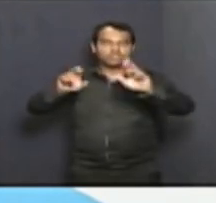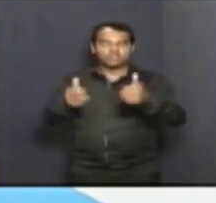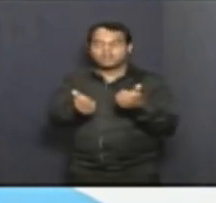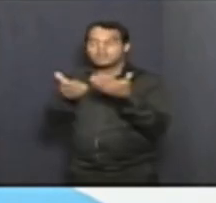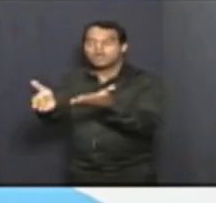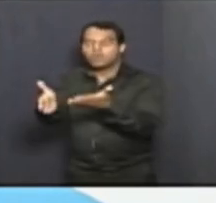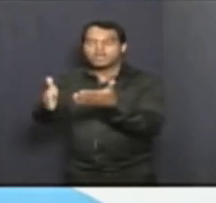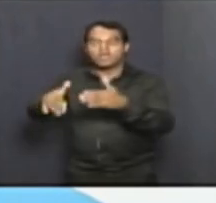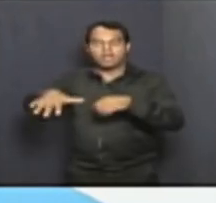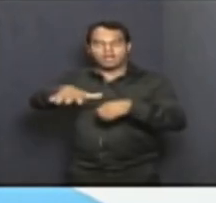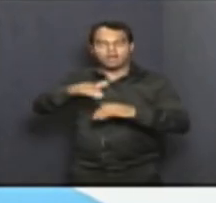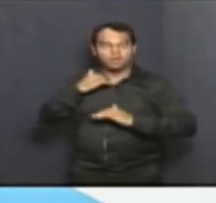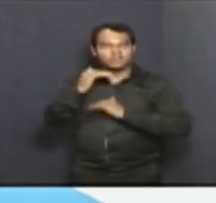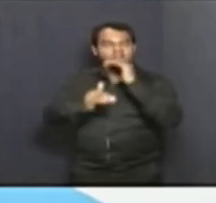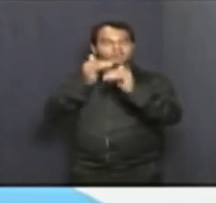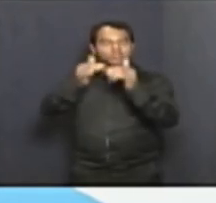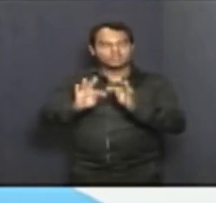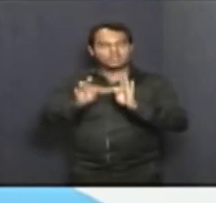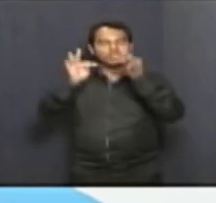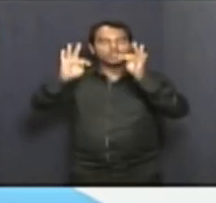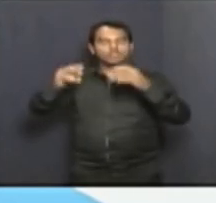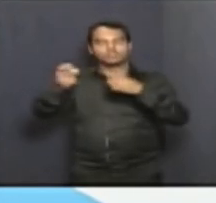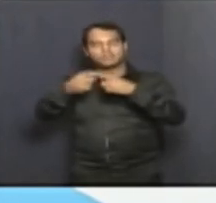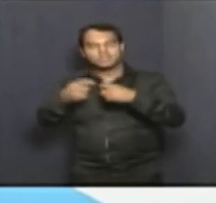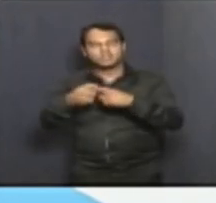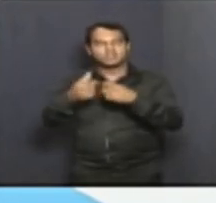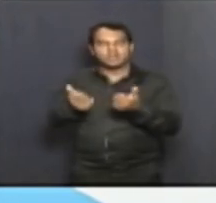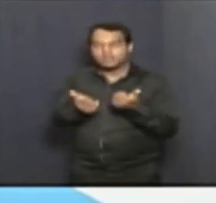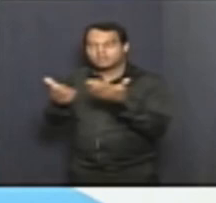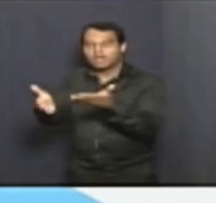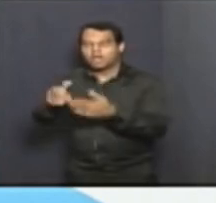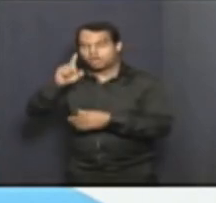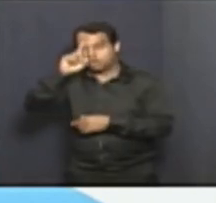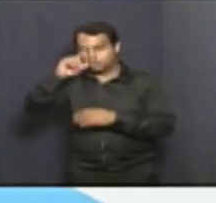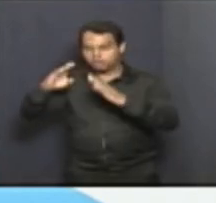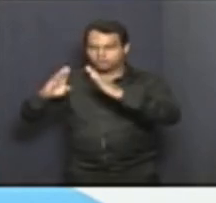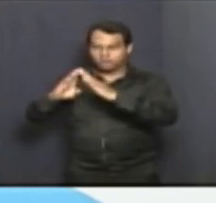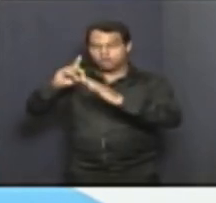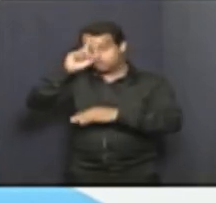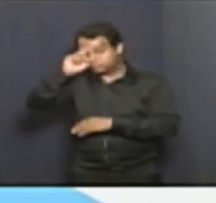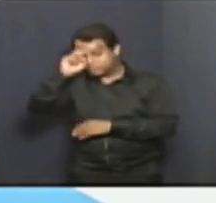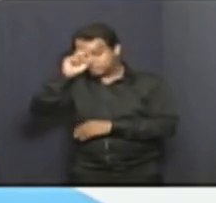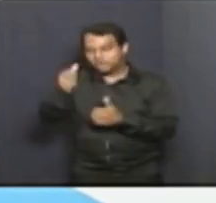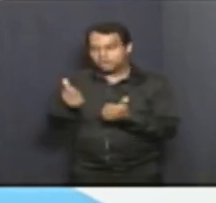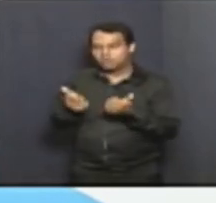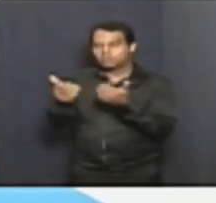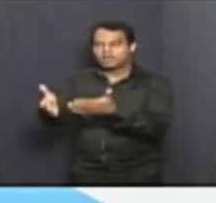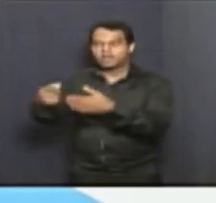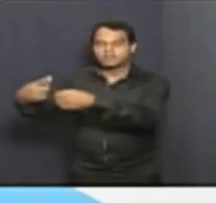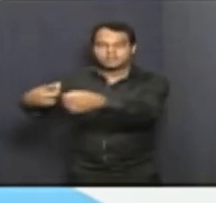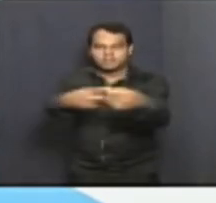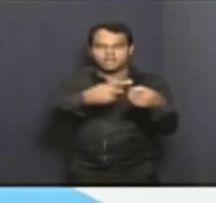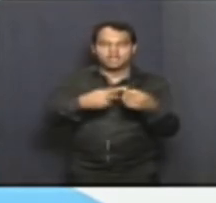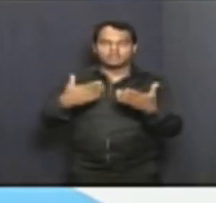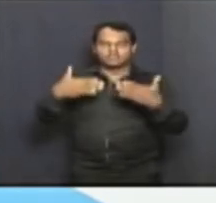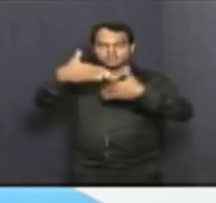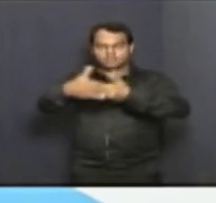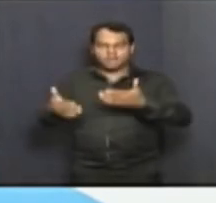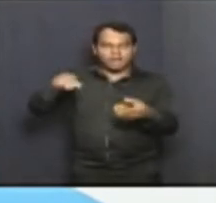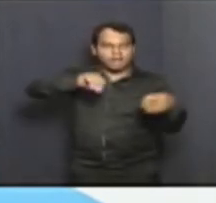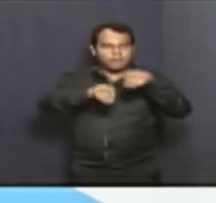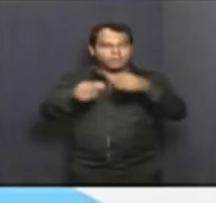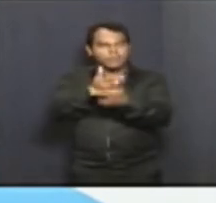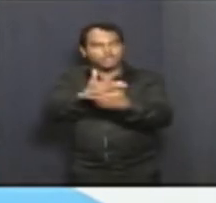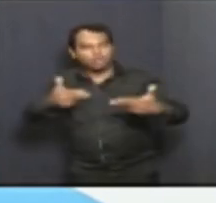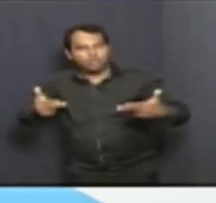para o interior levar hospitais levar é os laboratórios e assim por diante